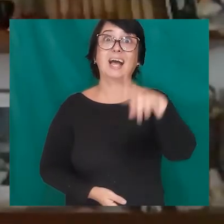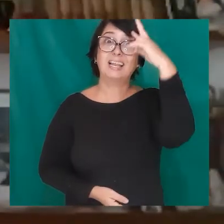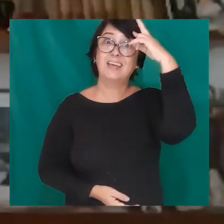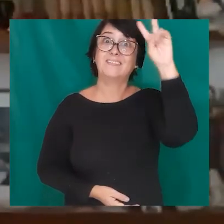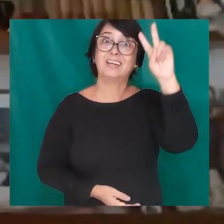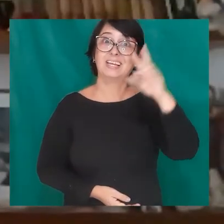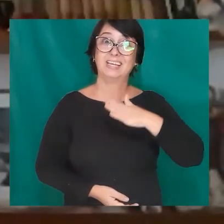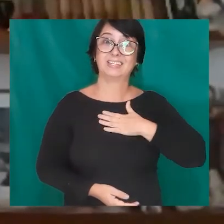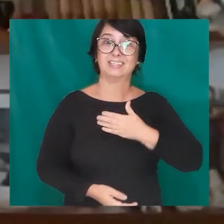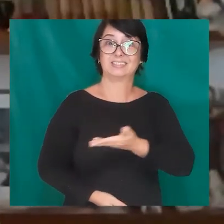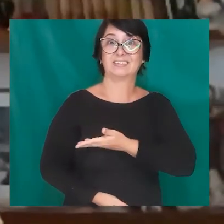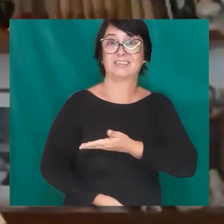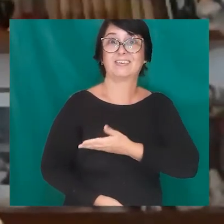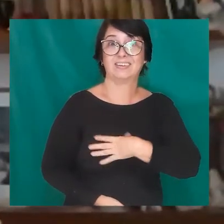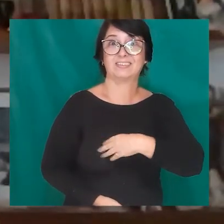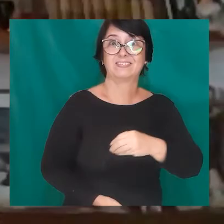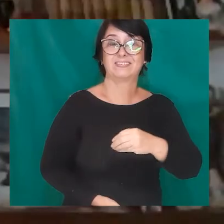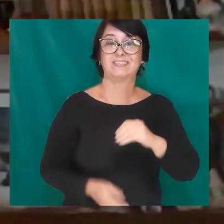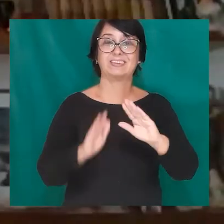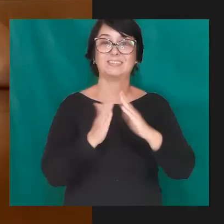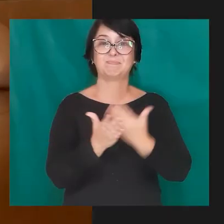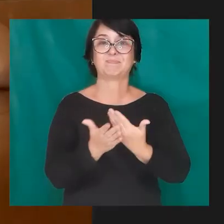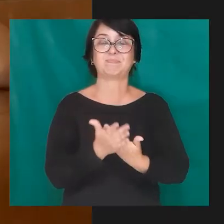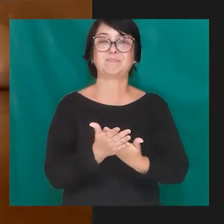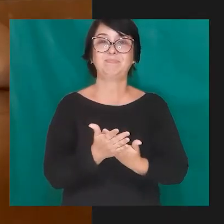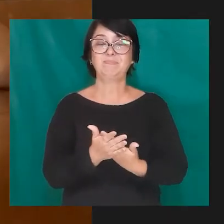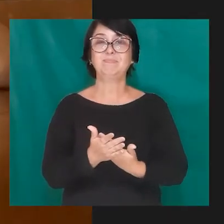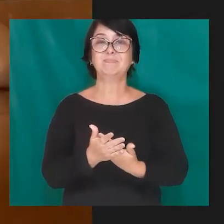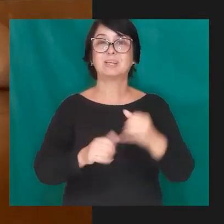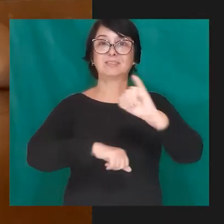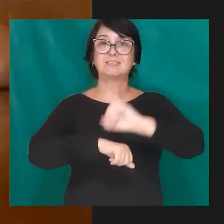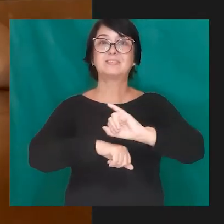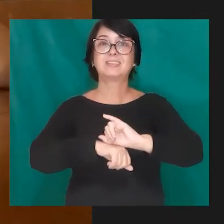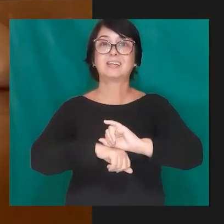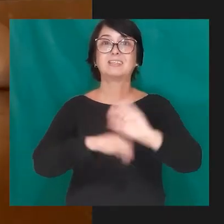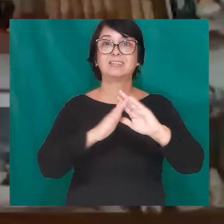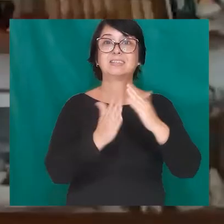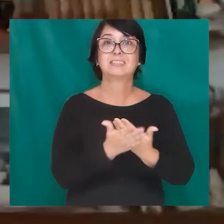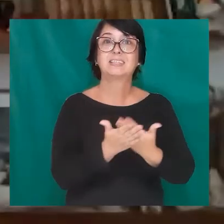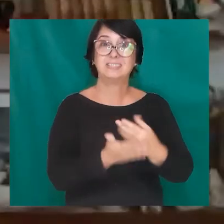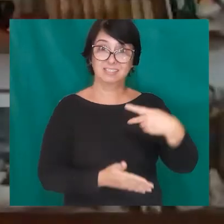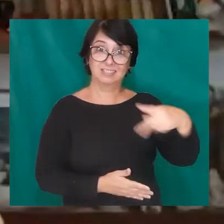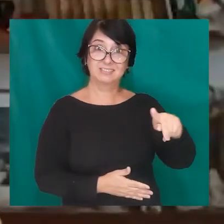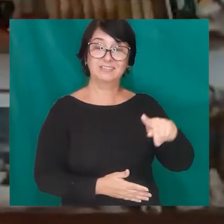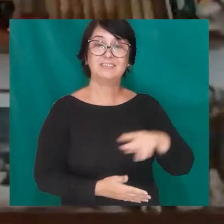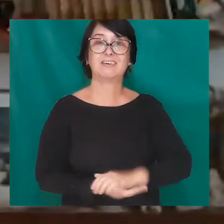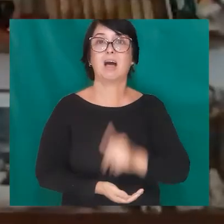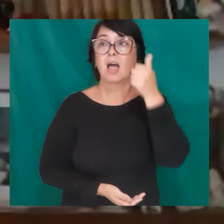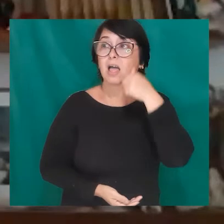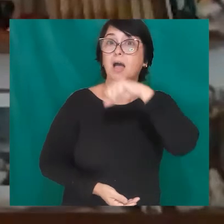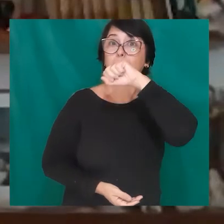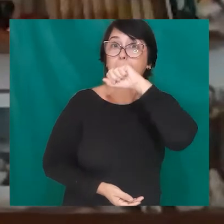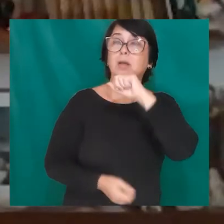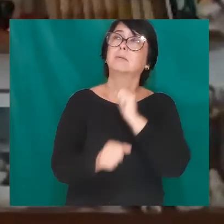colega do meu filho, né, que estuda no Centro Musical Antônio Adolfo, e que a mãe ficava esperando,